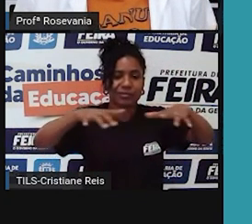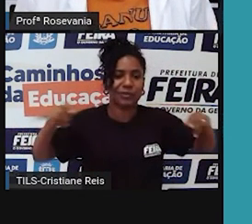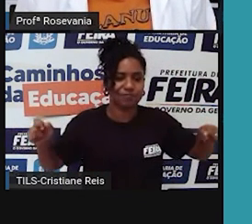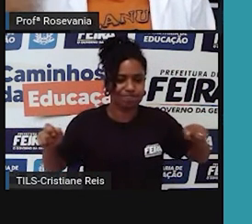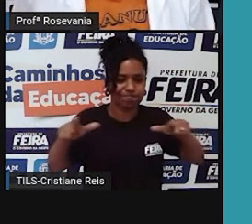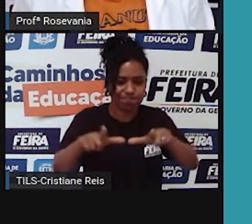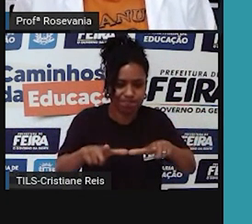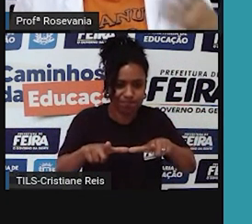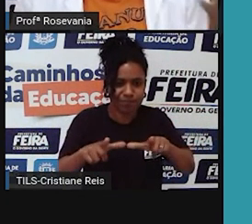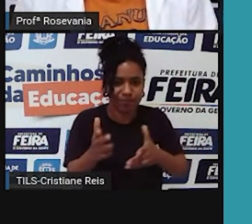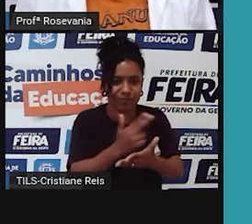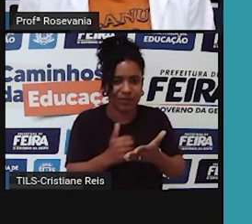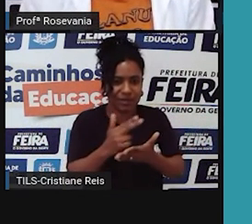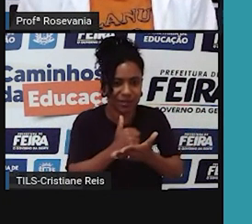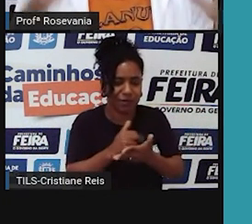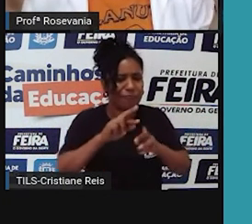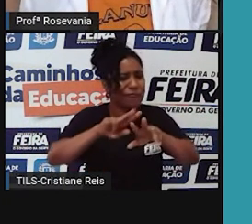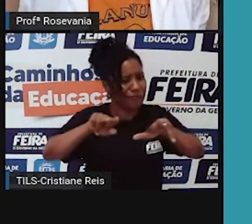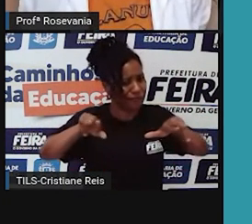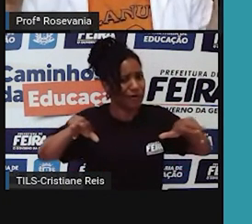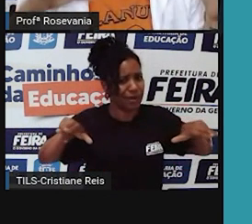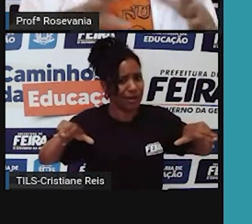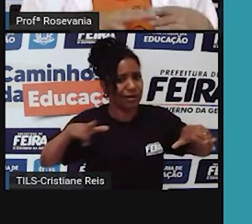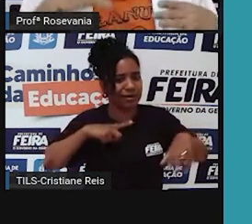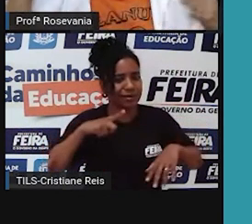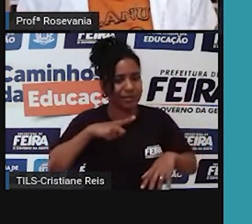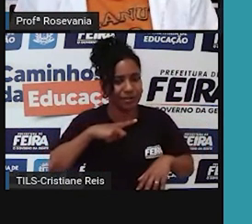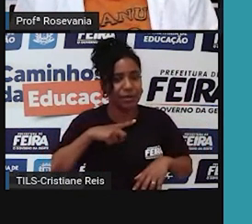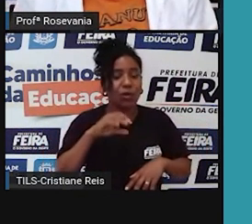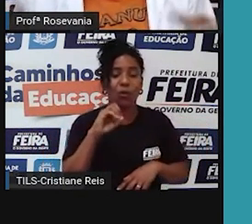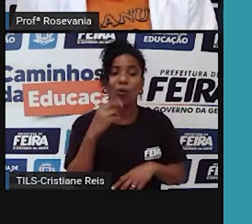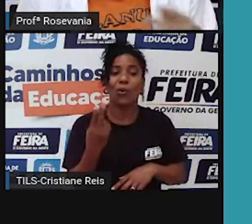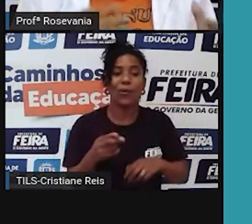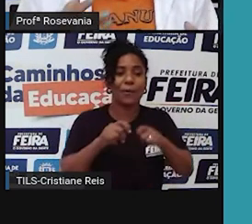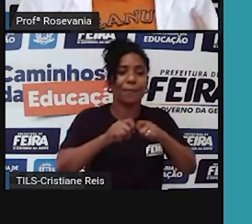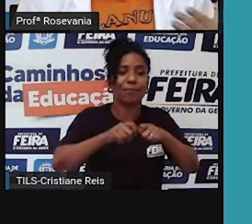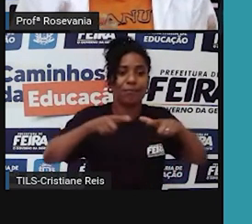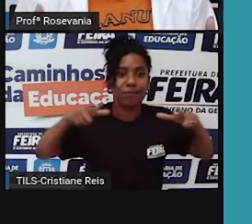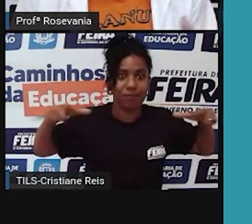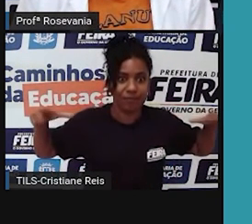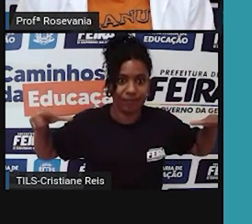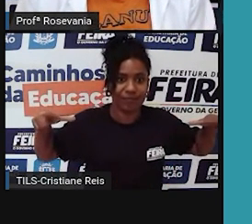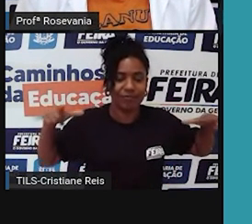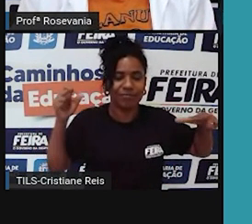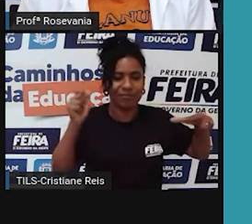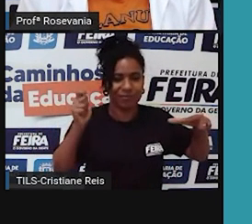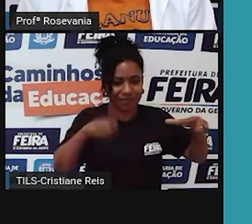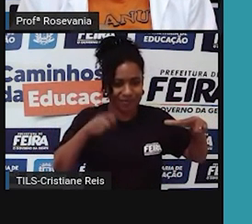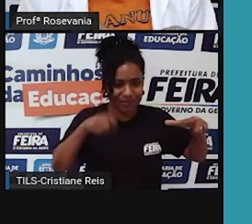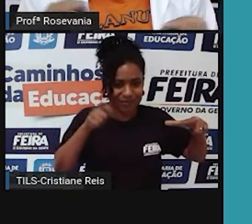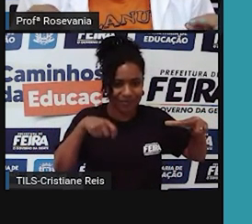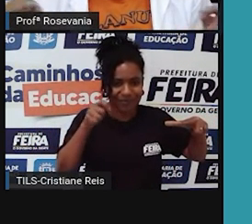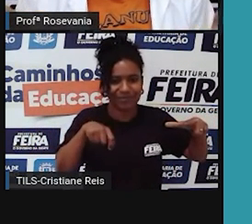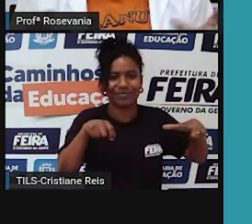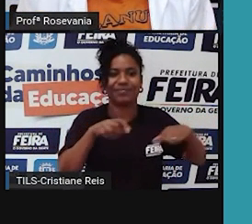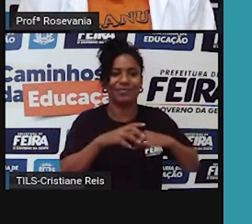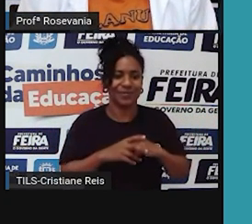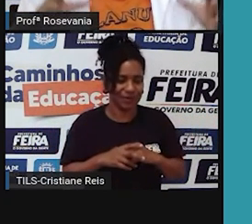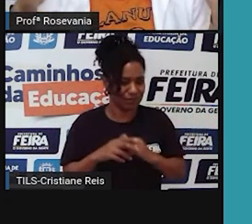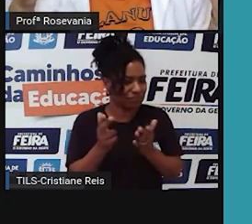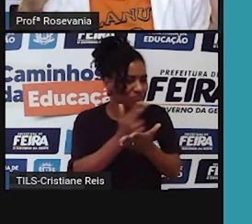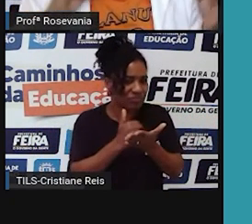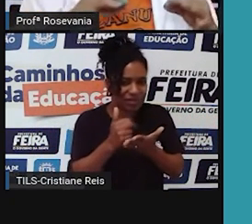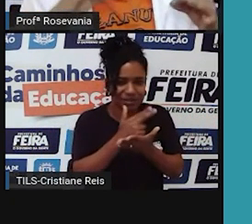nas plantas, nos croquis, tal, tal, tal. E ou para ampliar, se você estiver fazendo um desenho lá